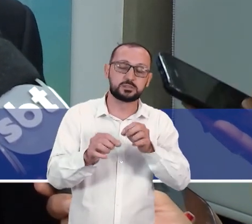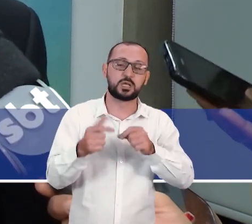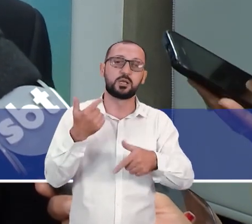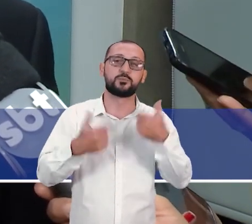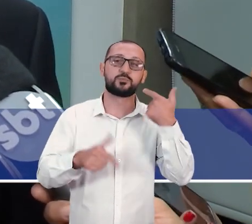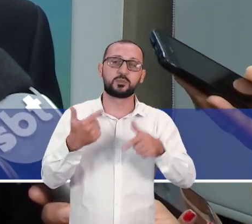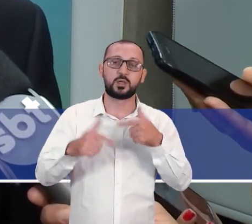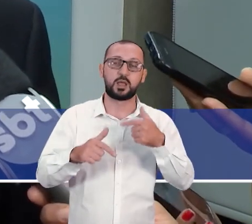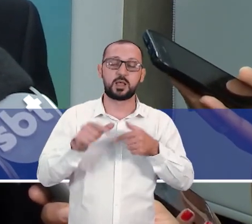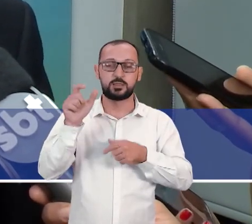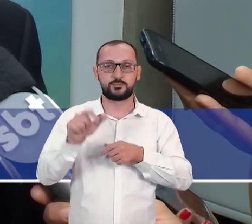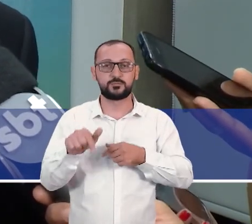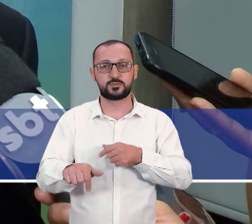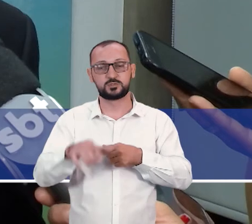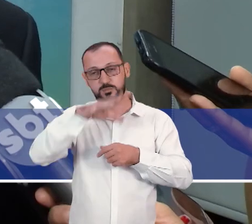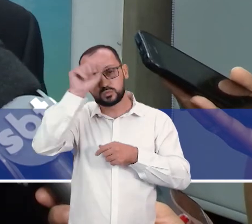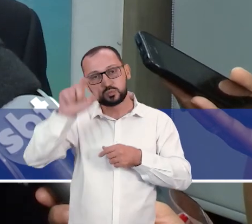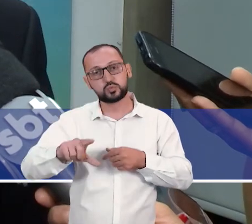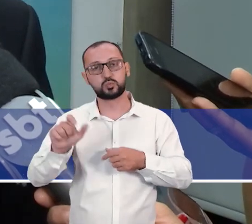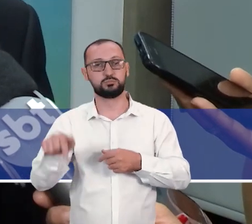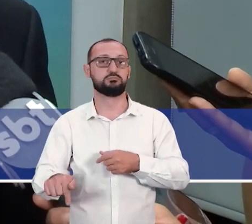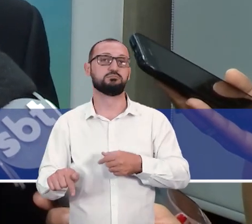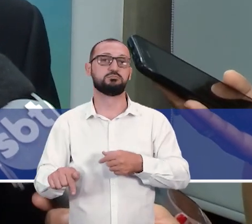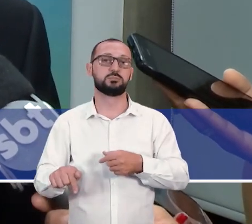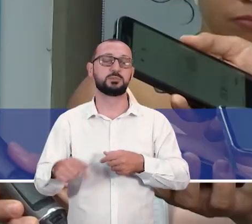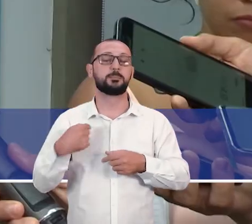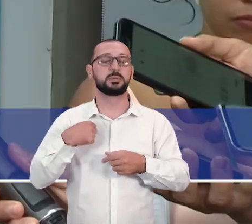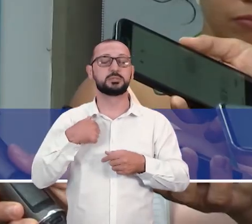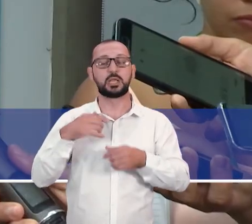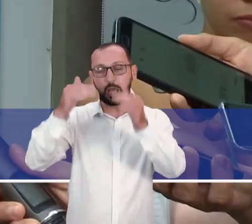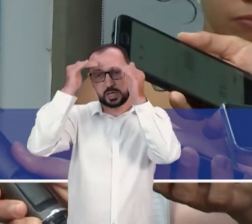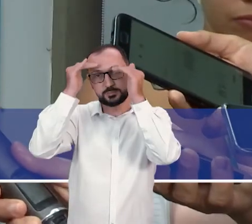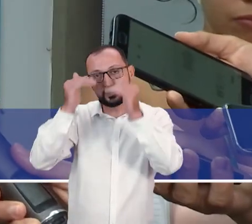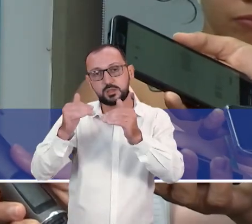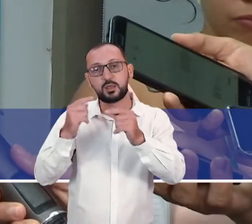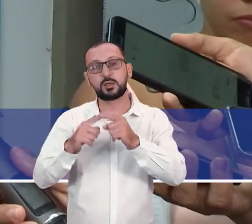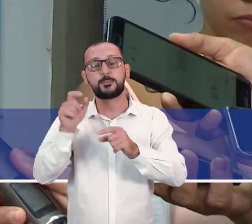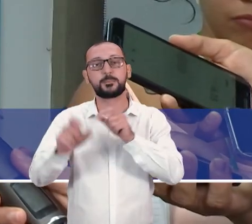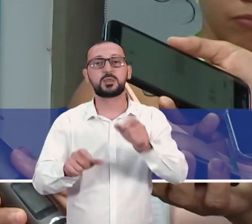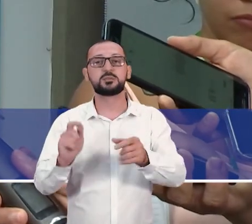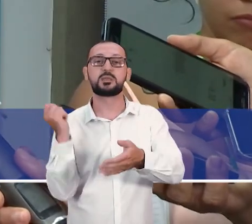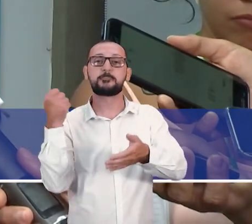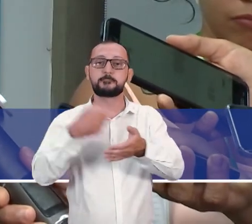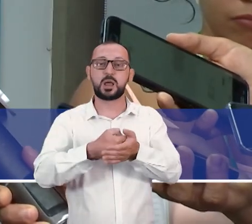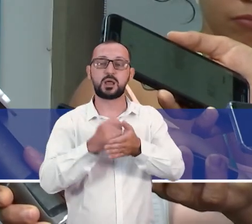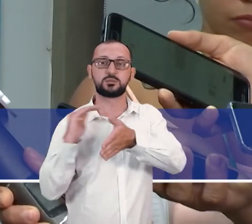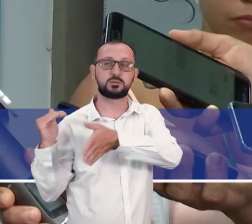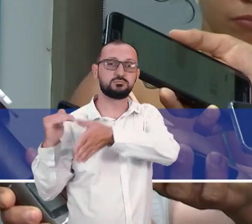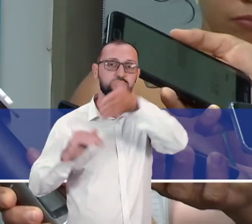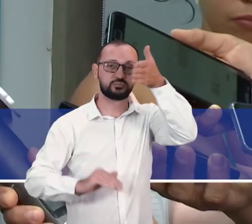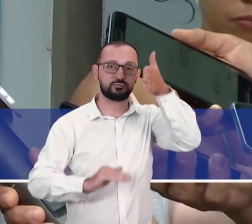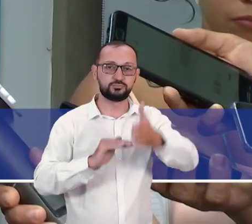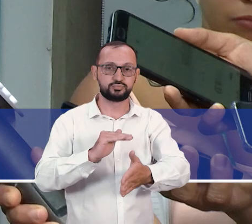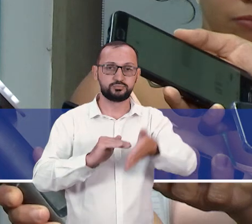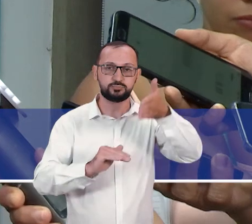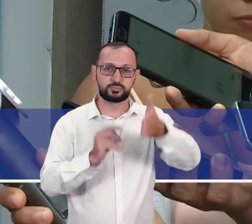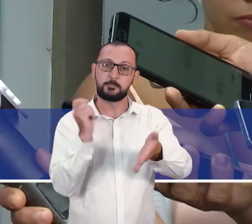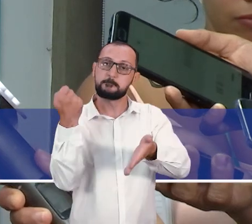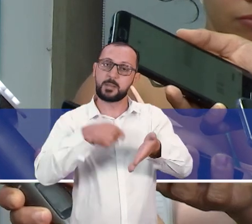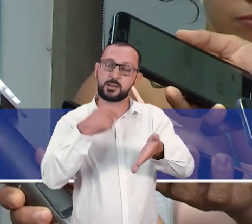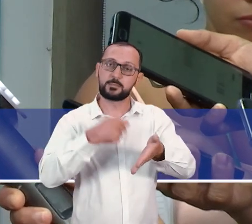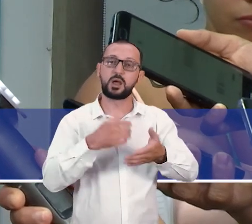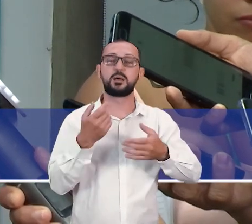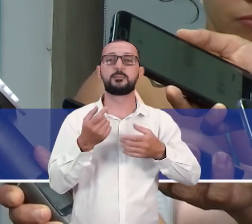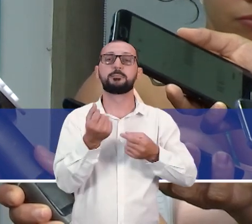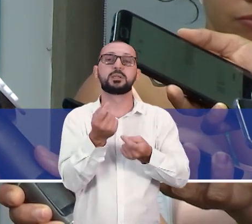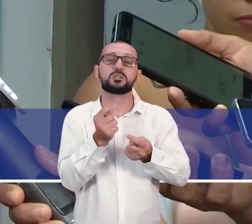podermos fazer politicamente a defesa do consumidor do Mato Grosso do Sul. Eu acho que tem que haver uma consideração também pelo consumidor que paga pedágio no Mato